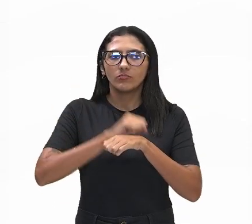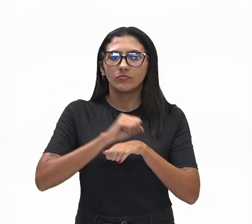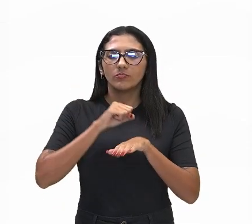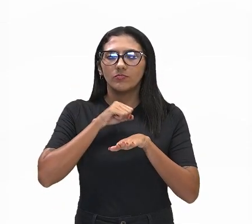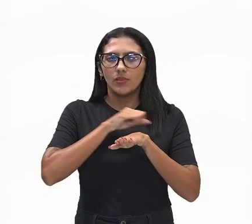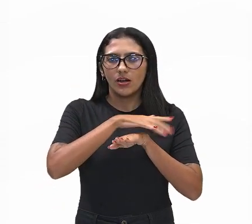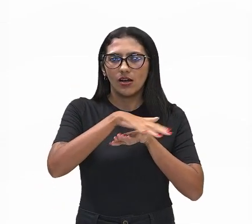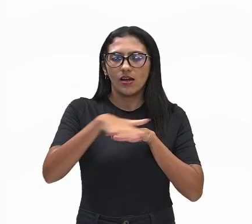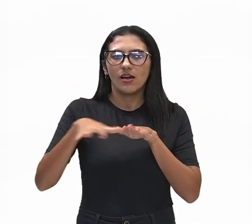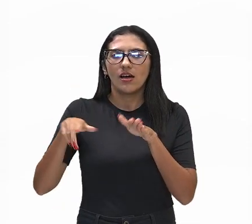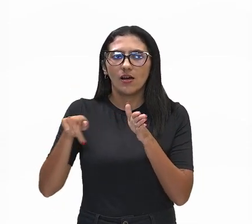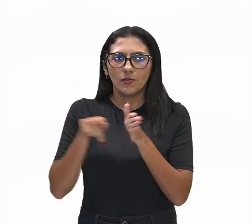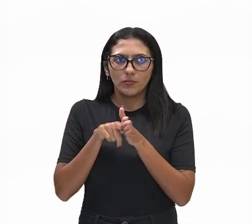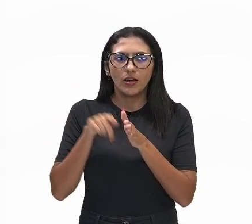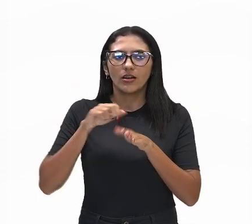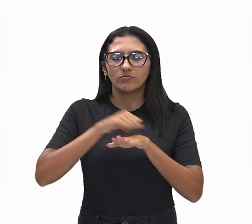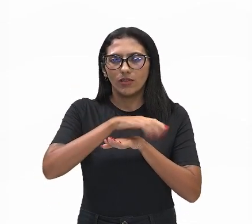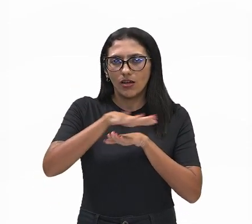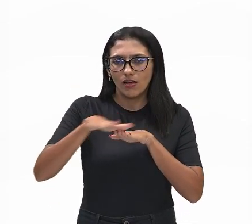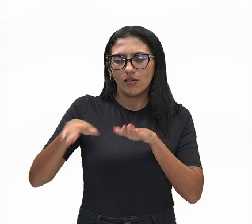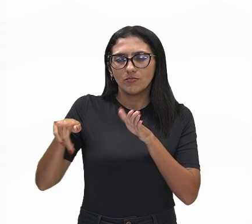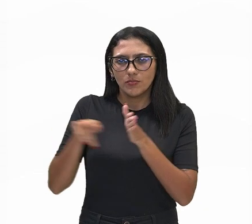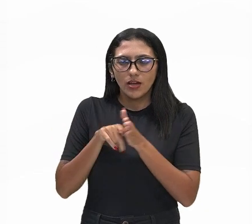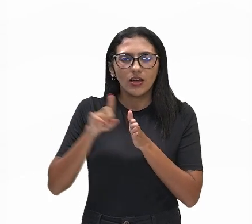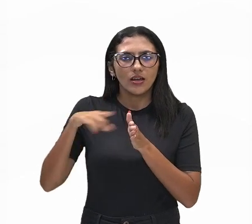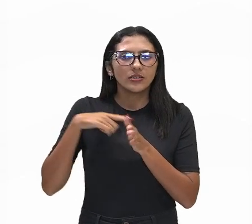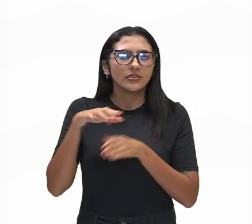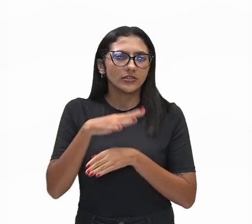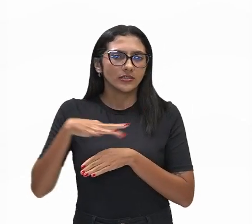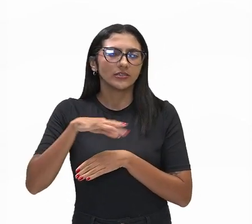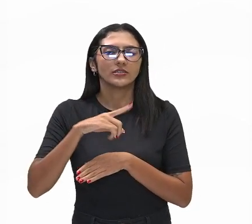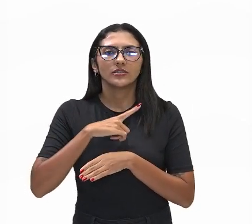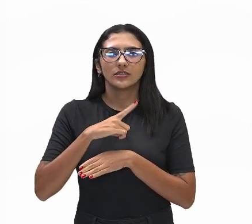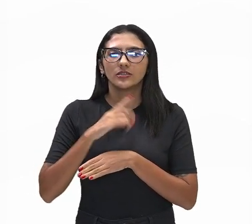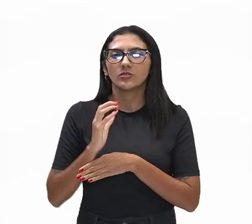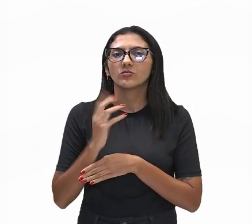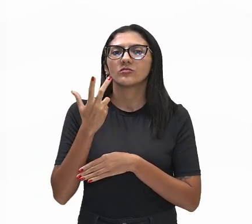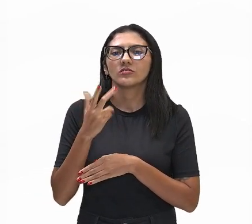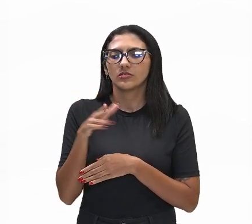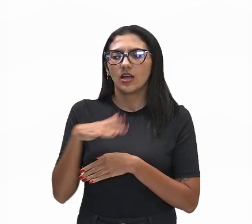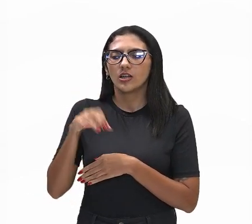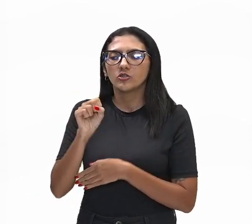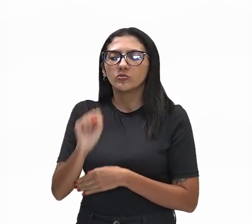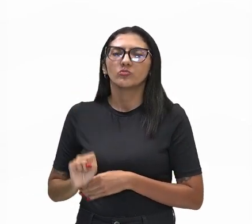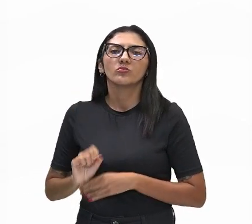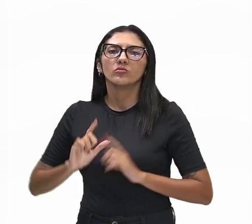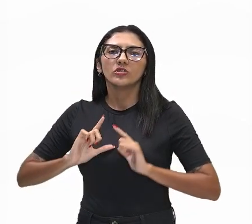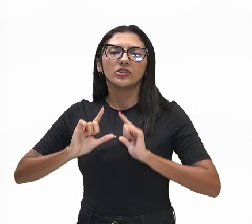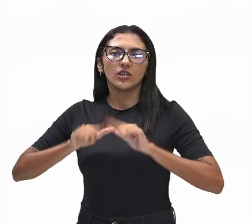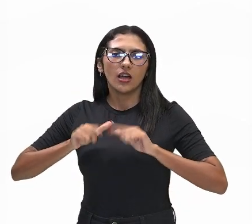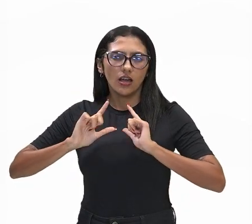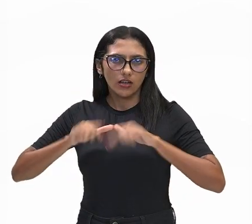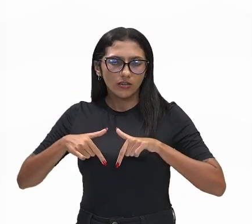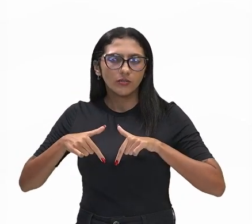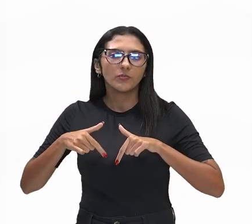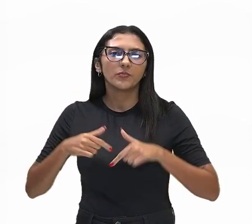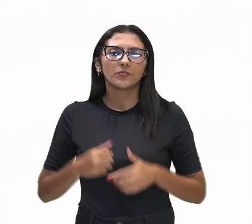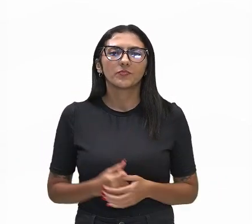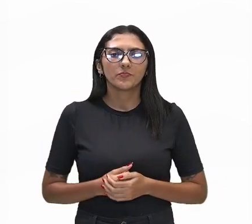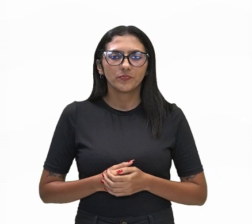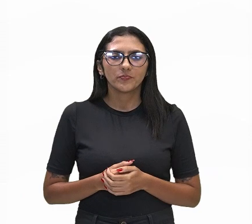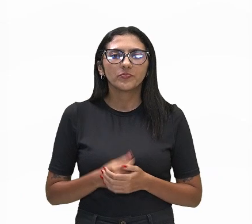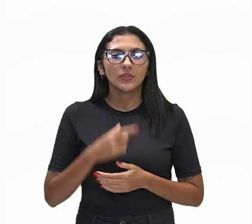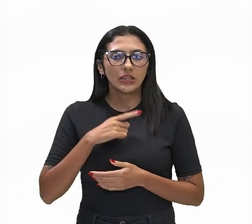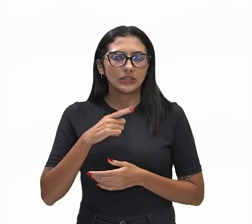gente, vai ocorrer entre os membros do grupo Hamas e as populações do sul do Israel, que emerge aí com o mais